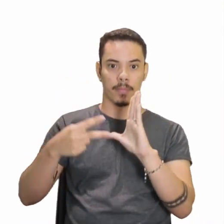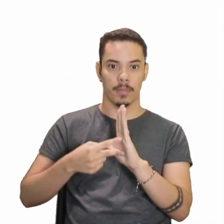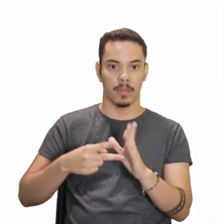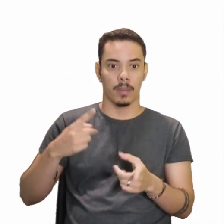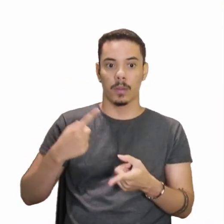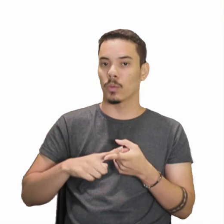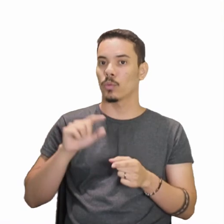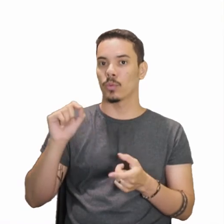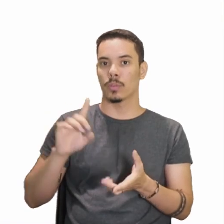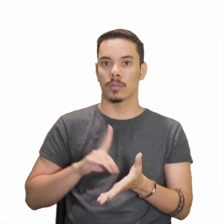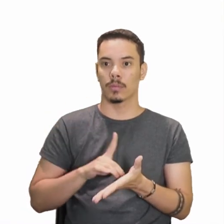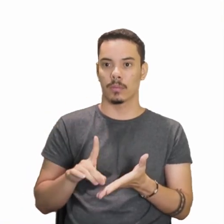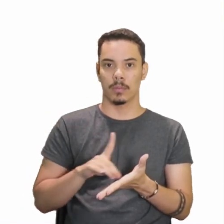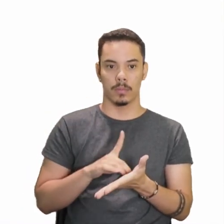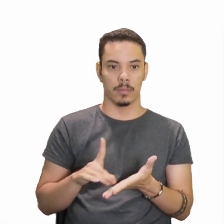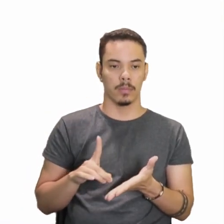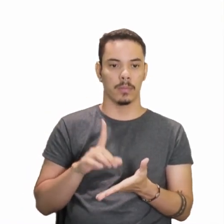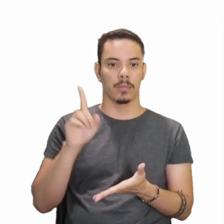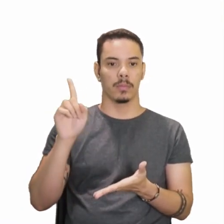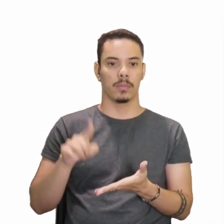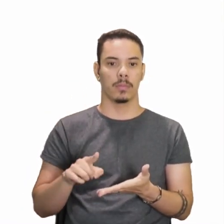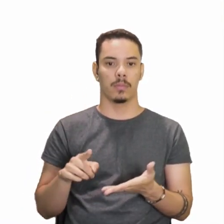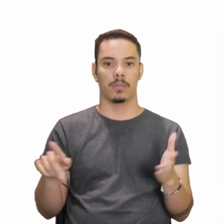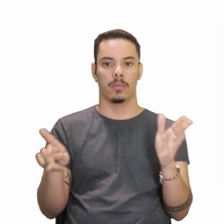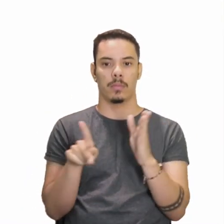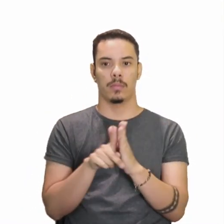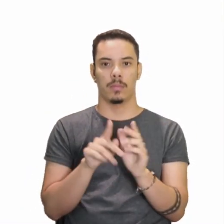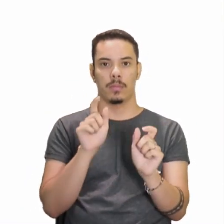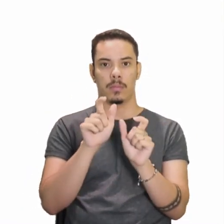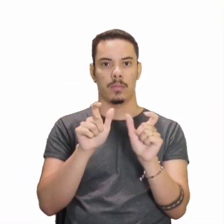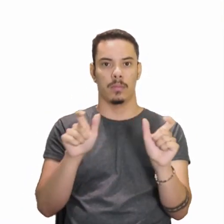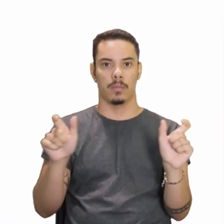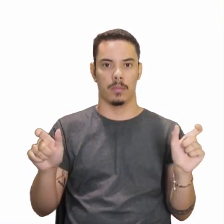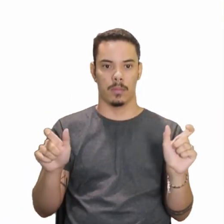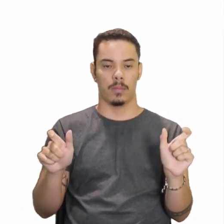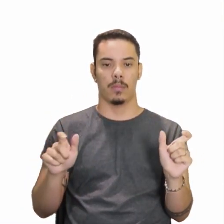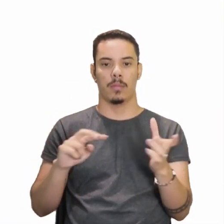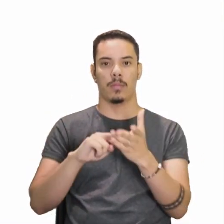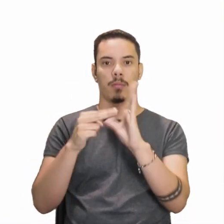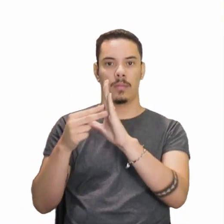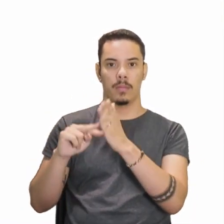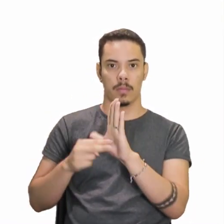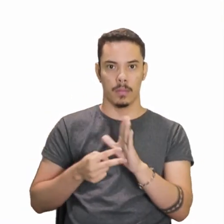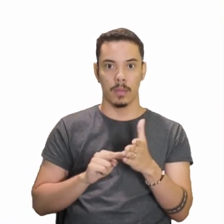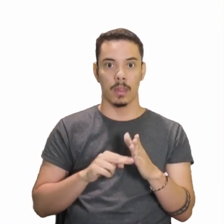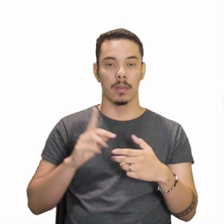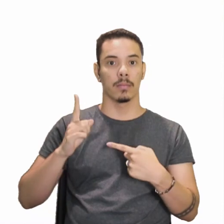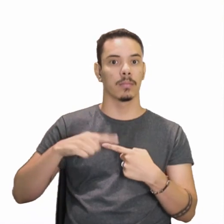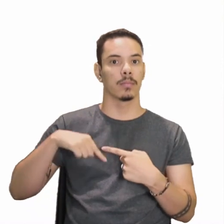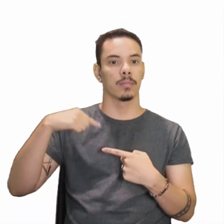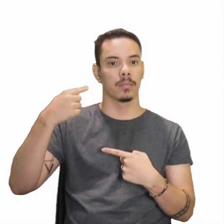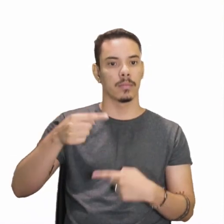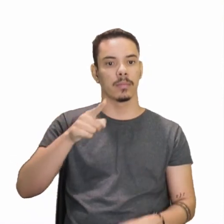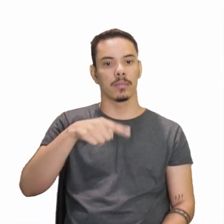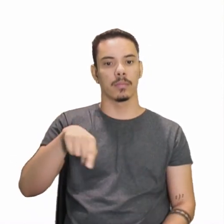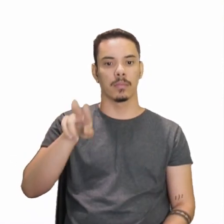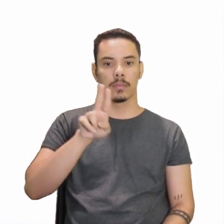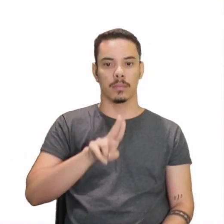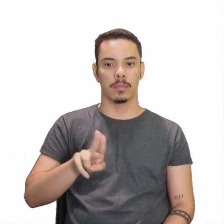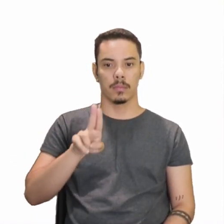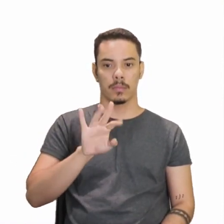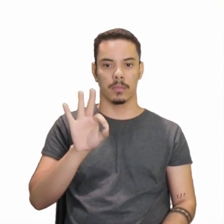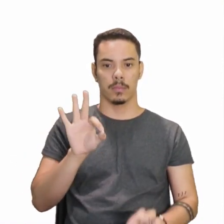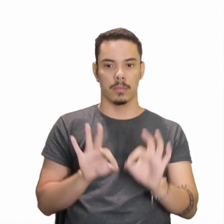o dicionário? É trazer uma lista de palavras e o seu significado. Depois, você vai organizá-las